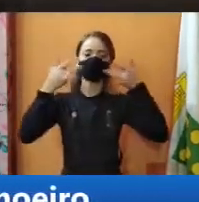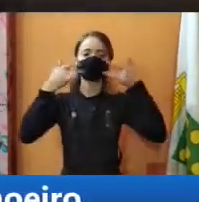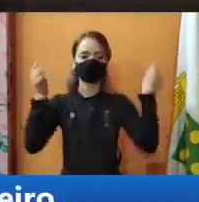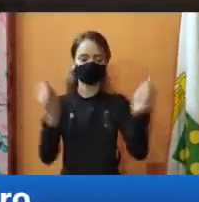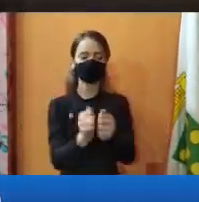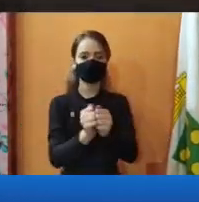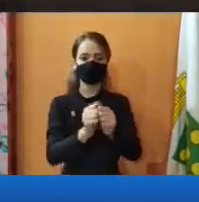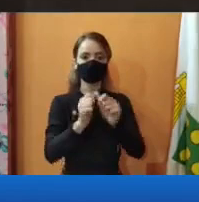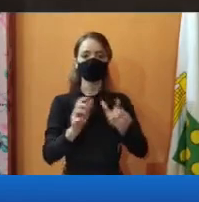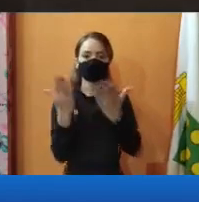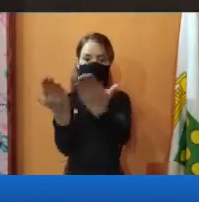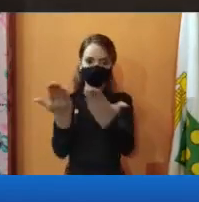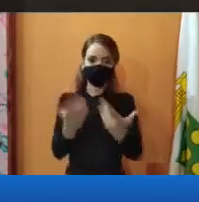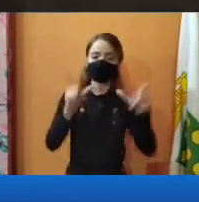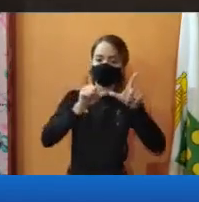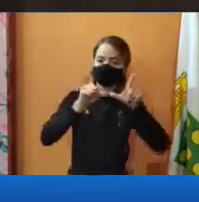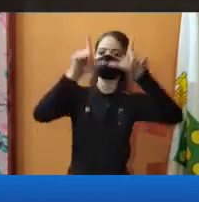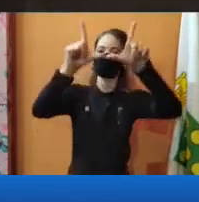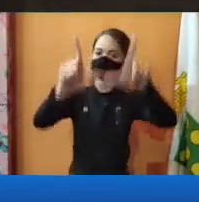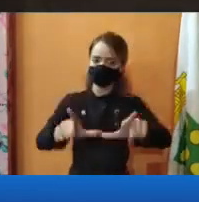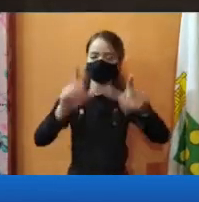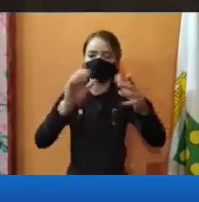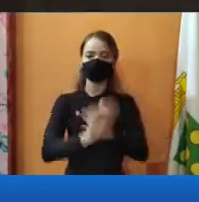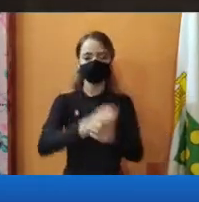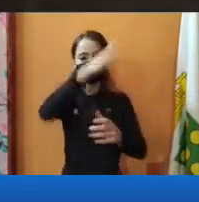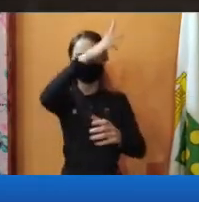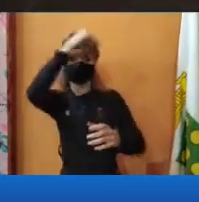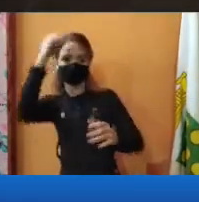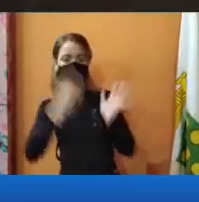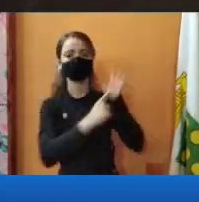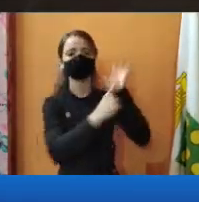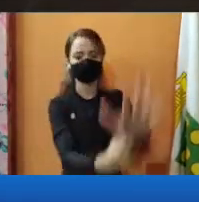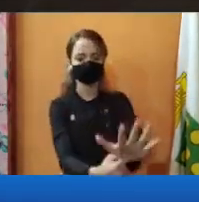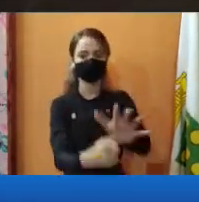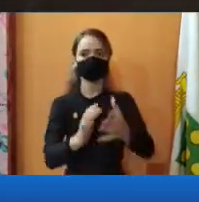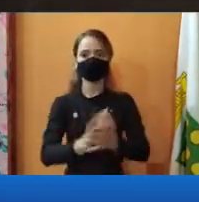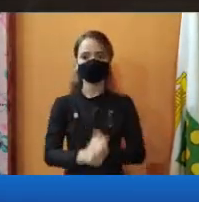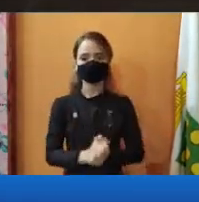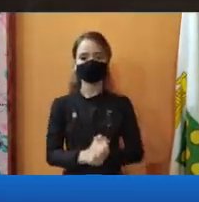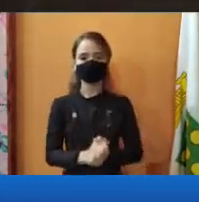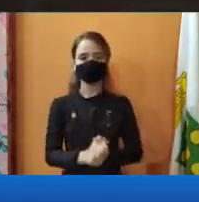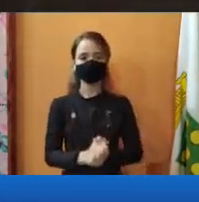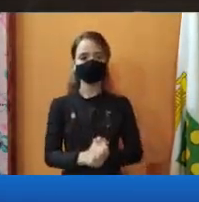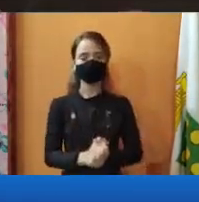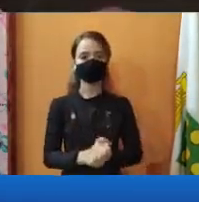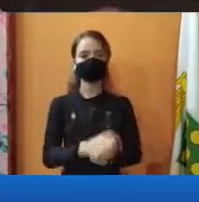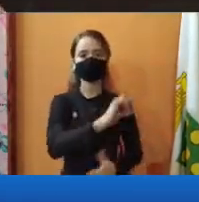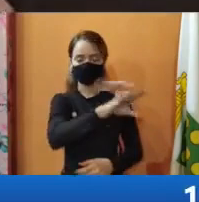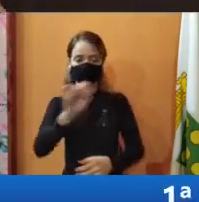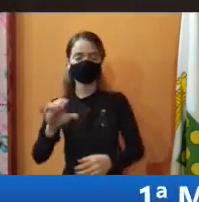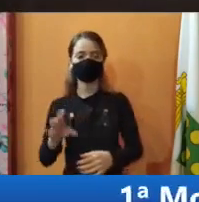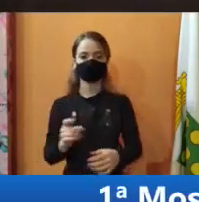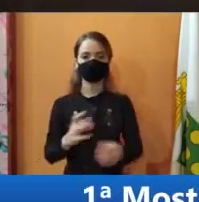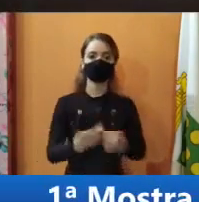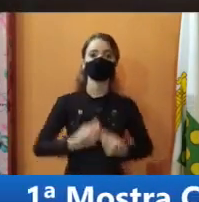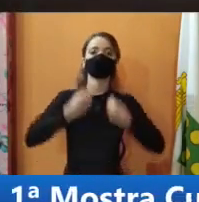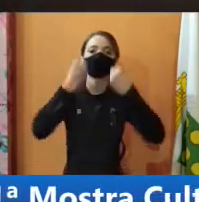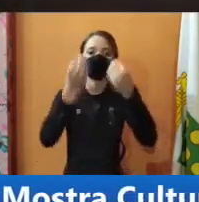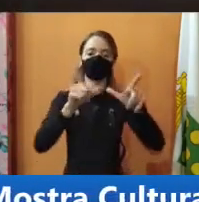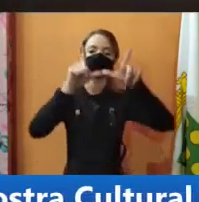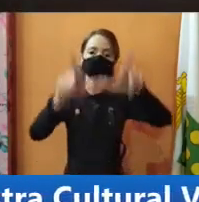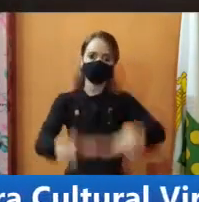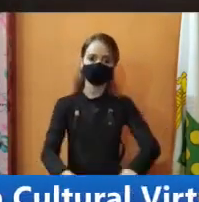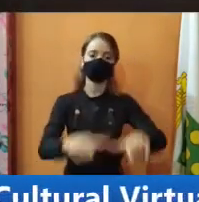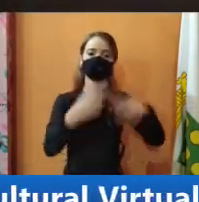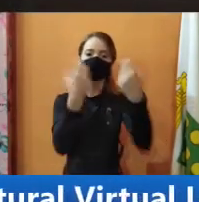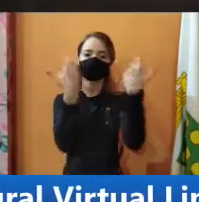Cida. Então, Orlando Jorge, Dolores Carmen, Zé de Nena e o nosso Cadu vai entregar essas